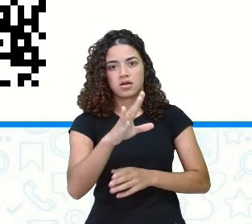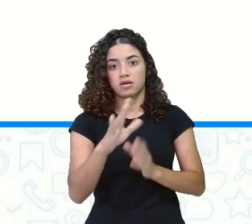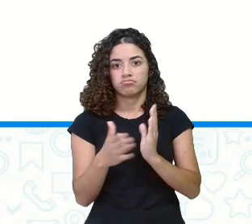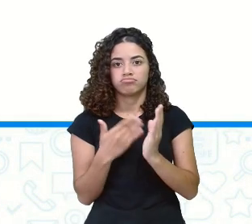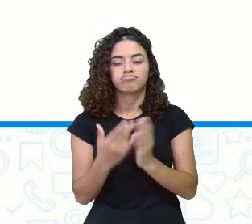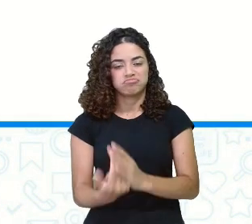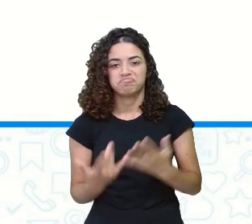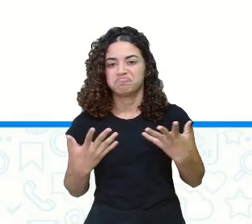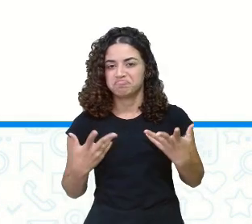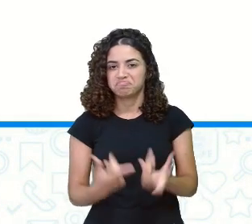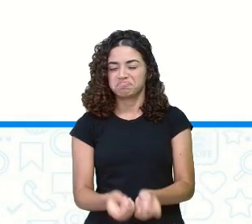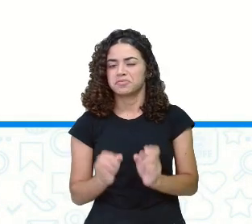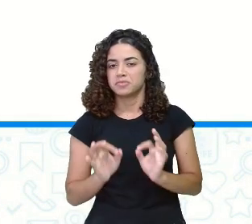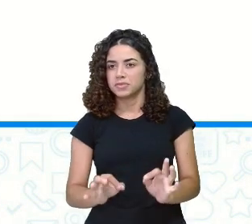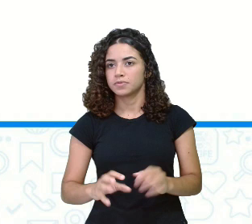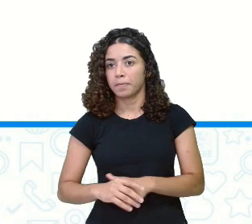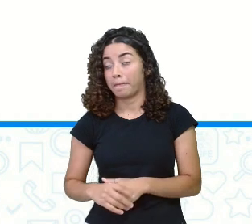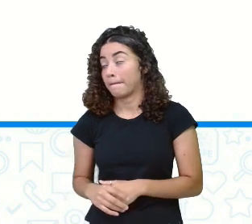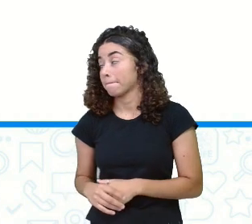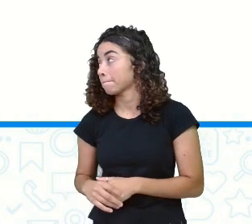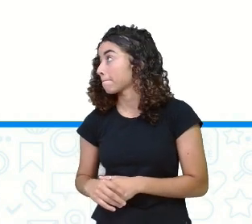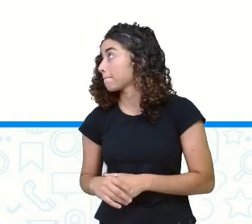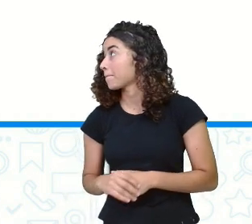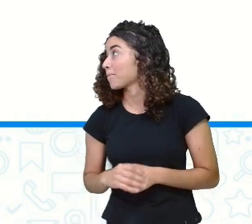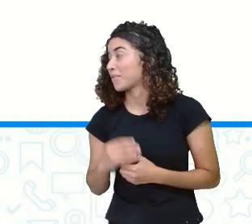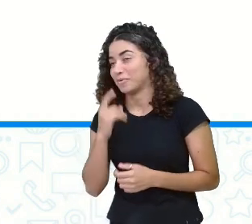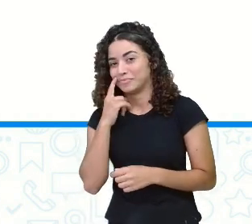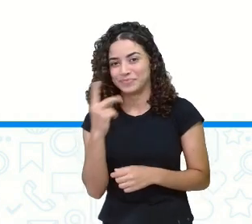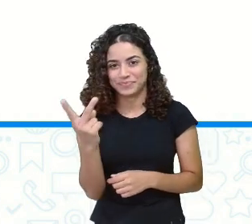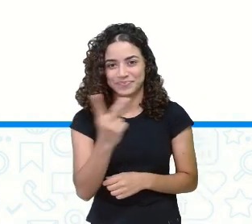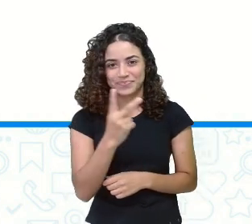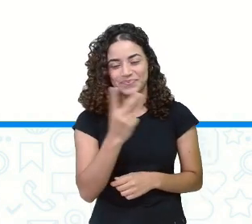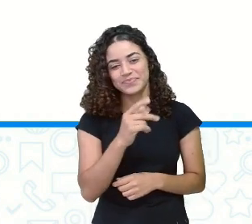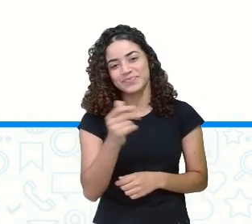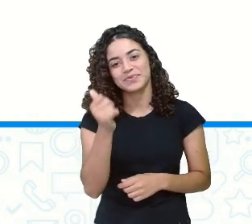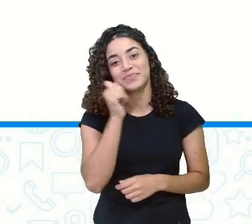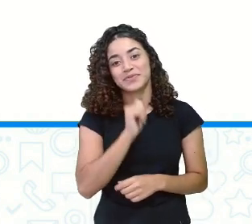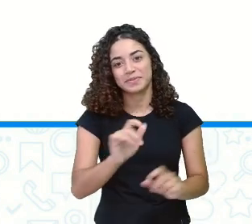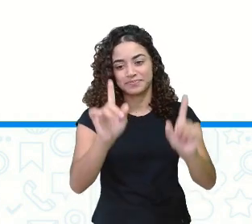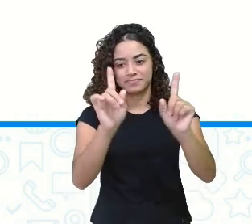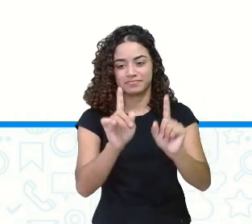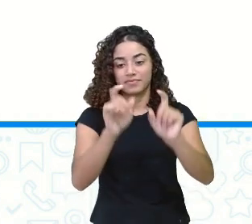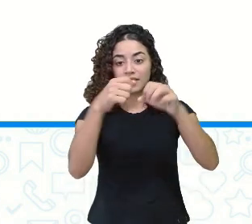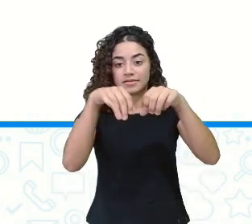livro maravilhoso. Olha só, As Duas Mulheres e o Céu.